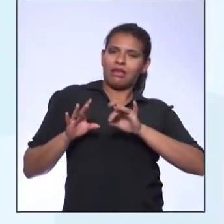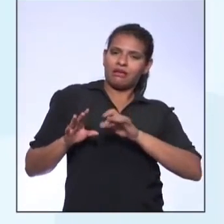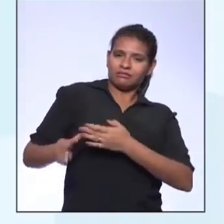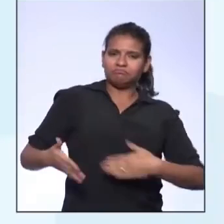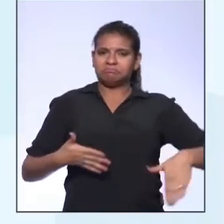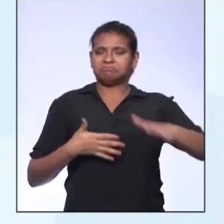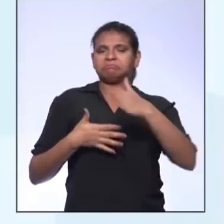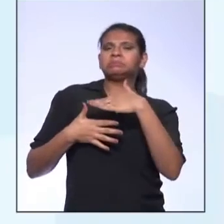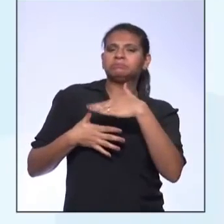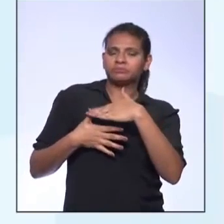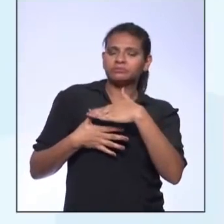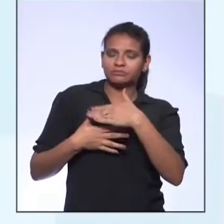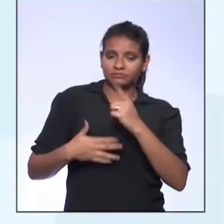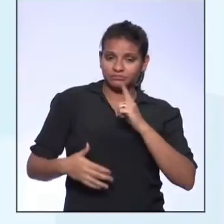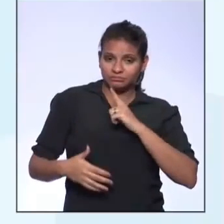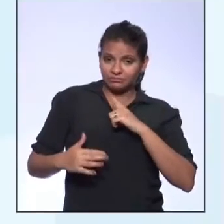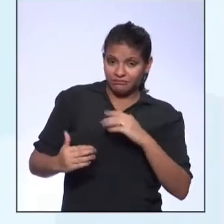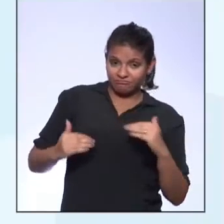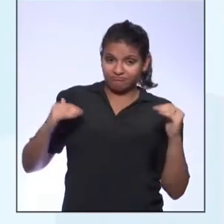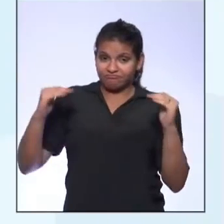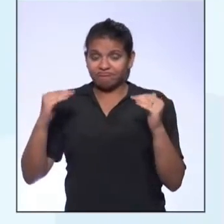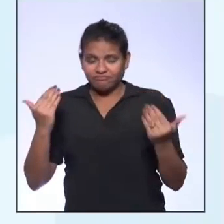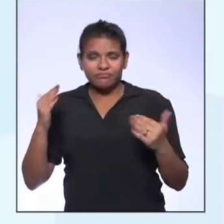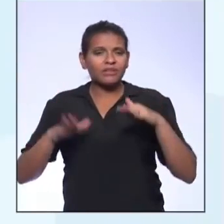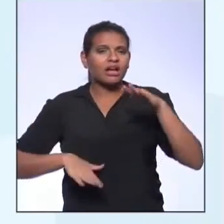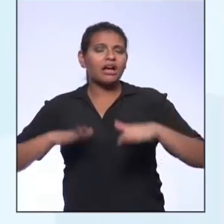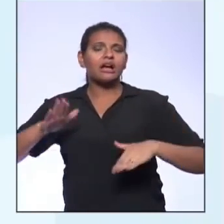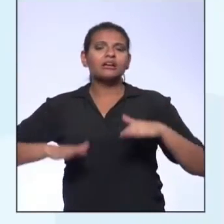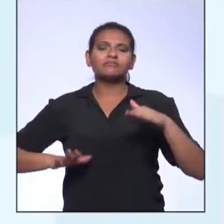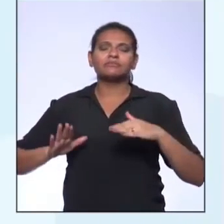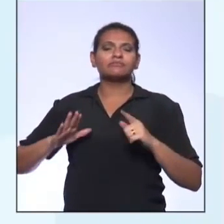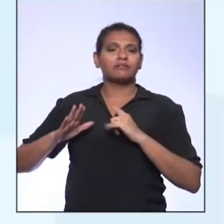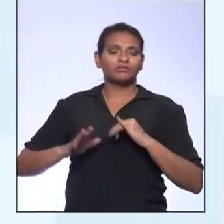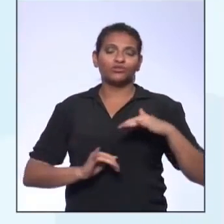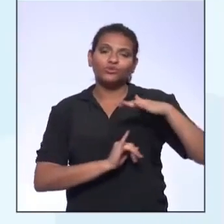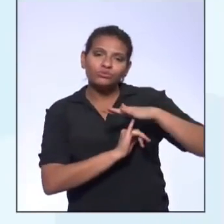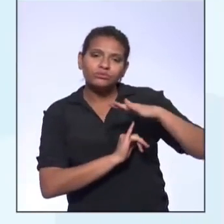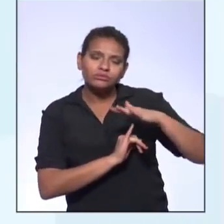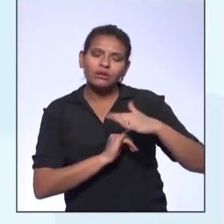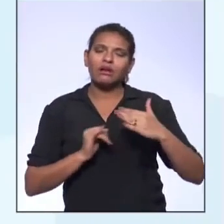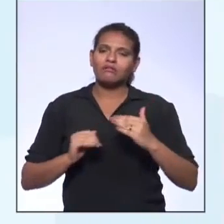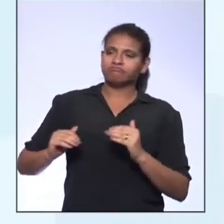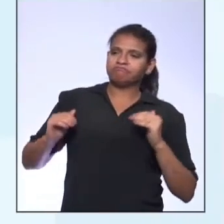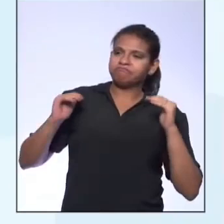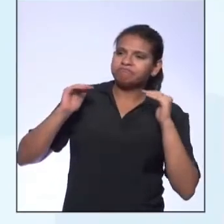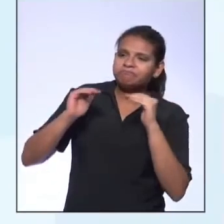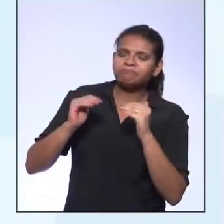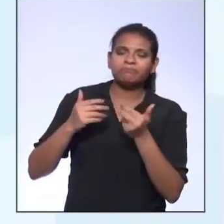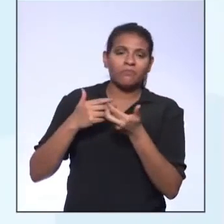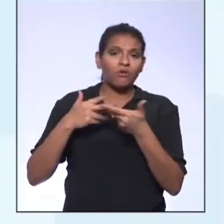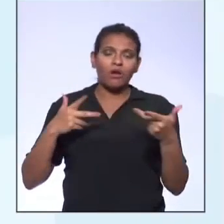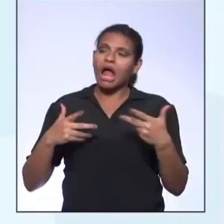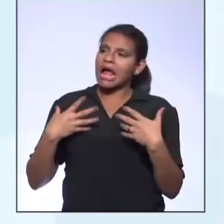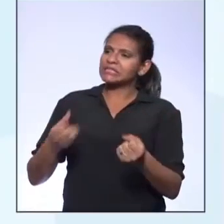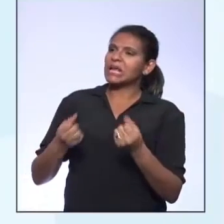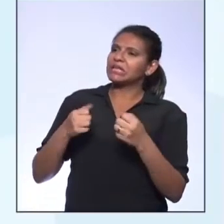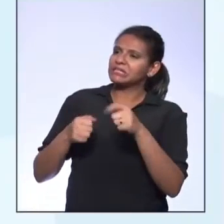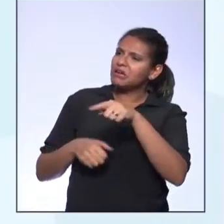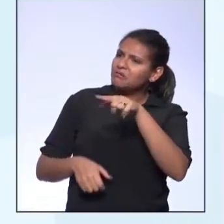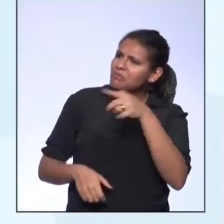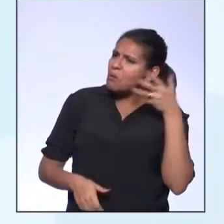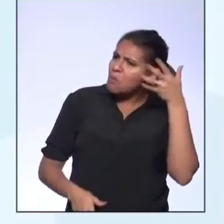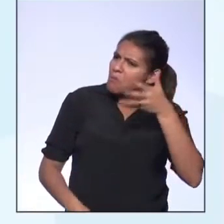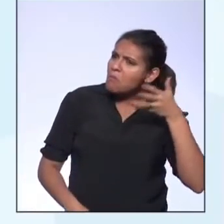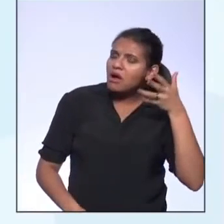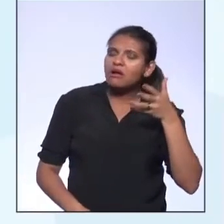A imagem discursiva da pessoa ou da instituição citadas é crucial para a validação e aceitação do argumento. Então,